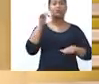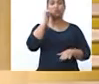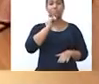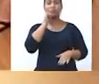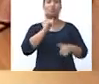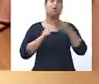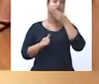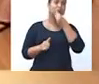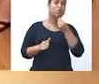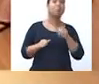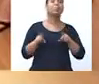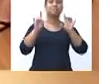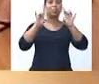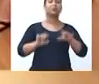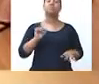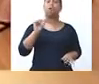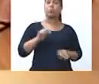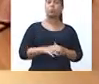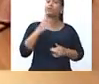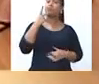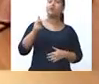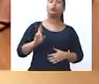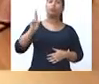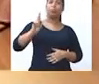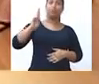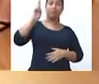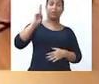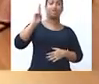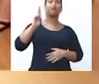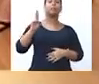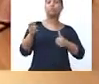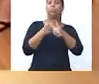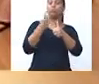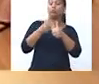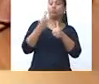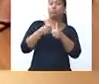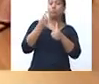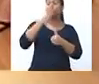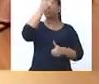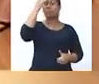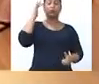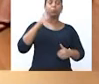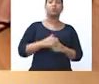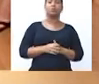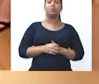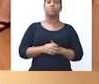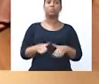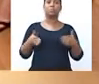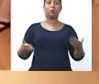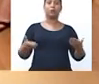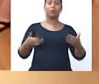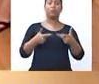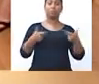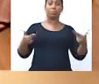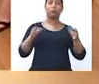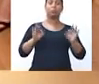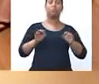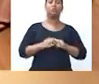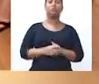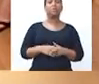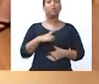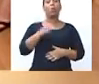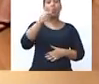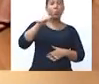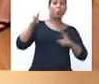os homens, em especial quando você está falando de liderança, de primeiros autores. De primeiro nome da pesquisa, né? Exatamente. Termina, tem uma